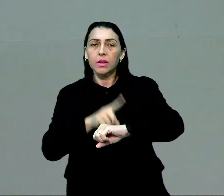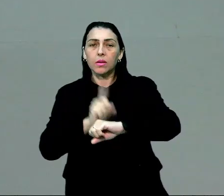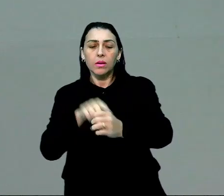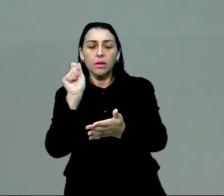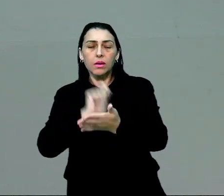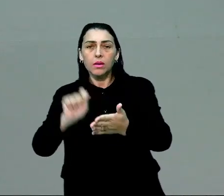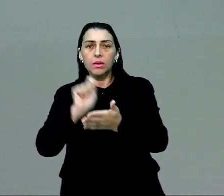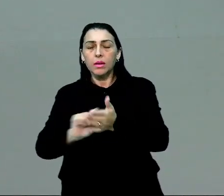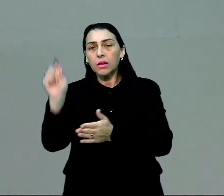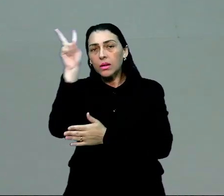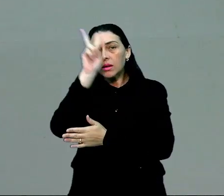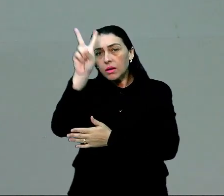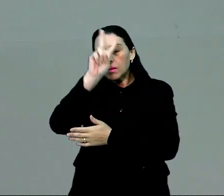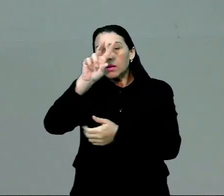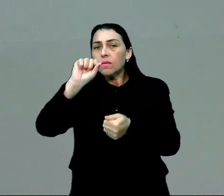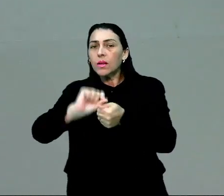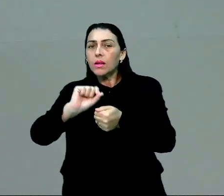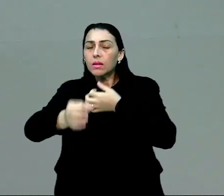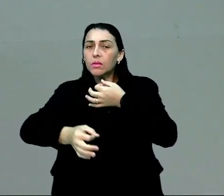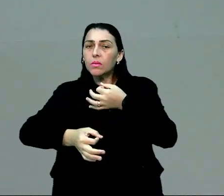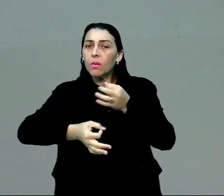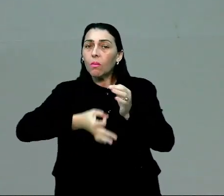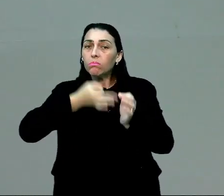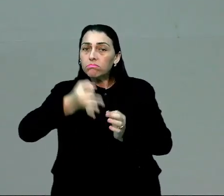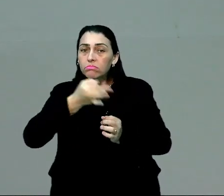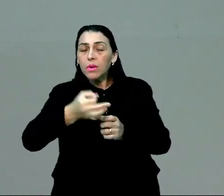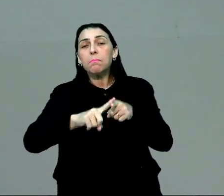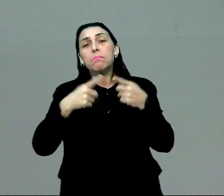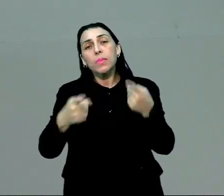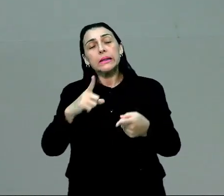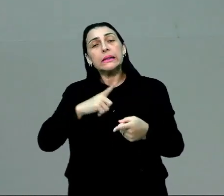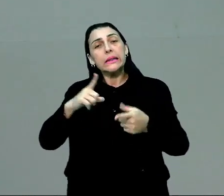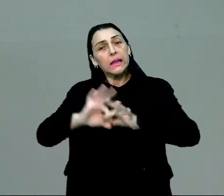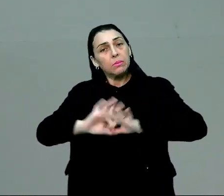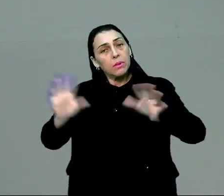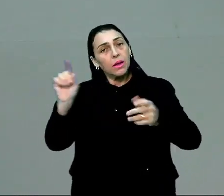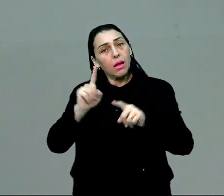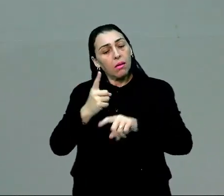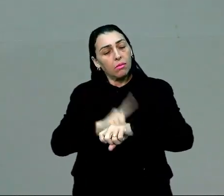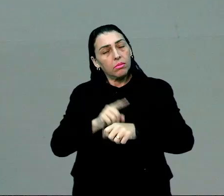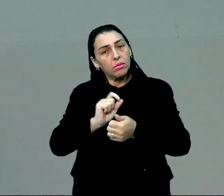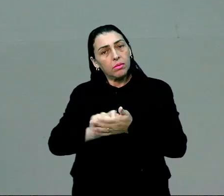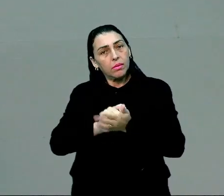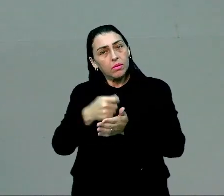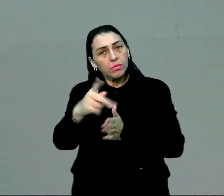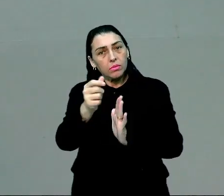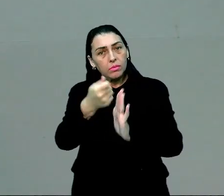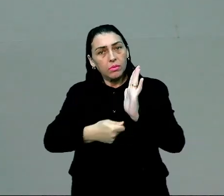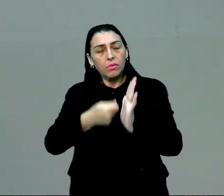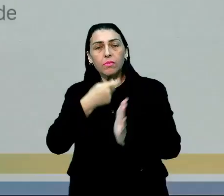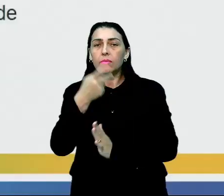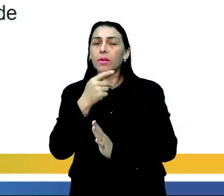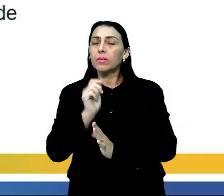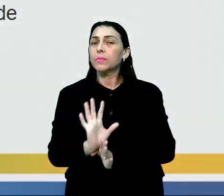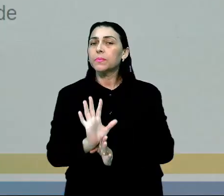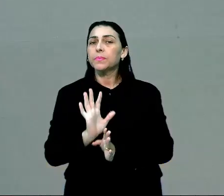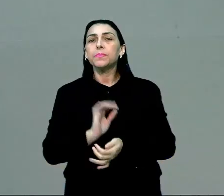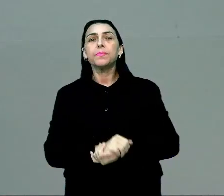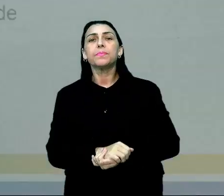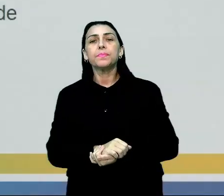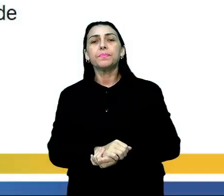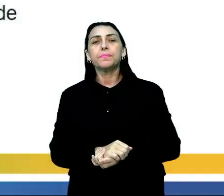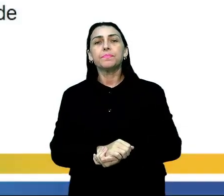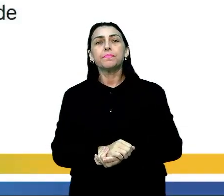escrita. Lembrando que nós fazemos sugestões, mas que você tem liberdade na hora de escrever. Quando eu digo assim,